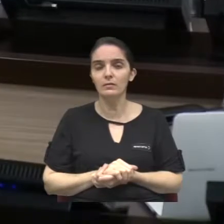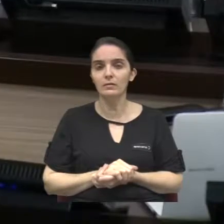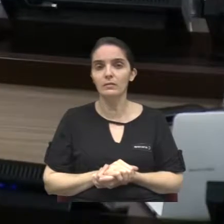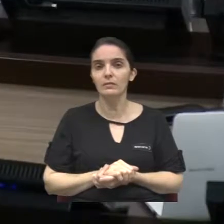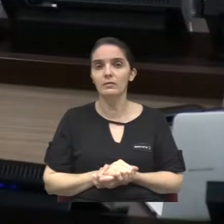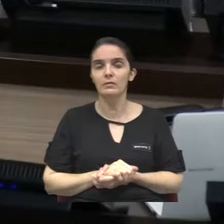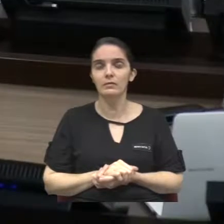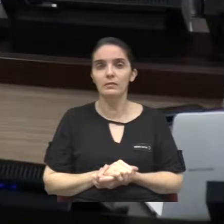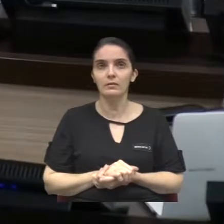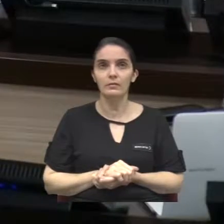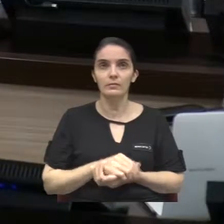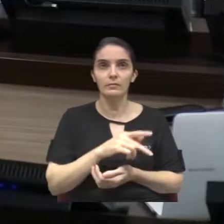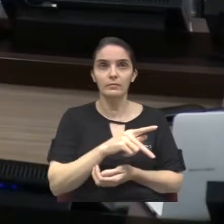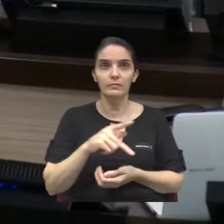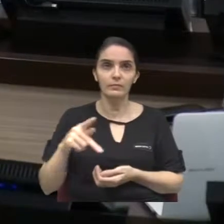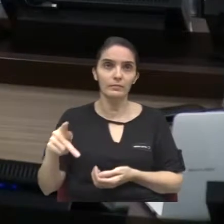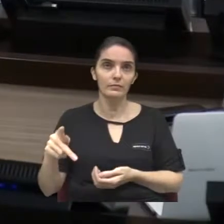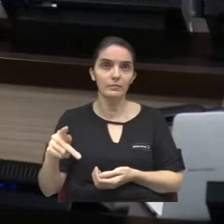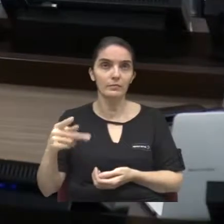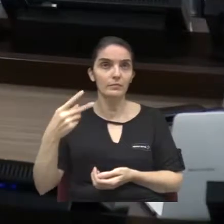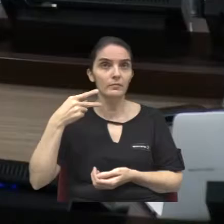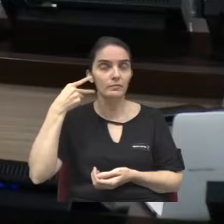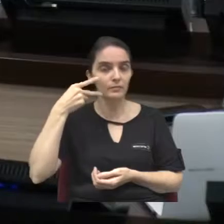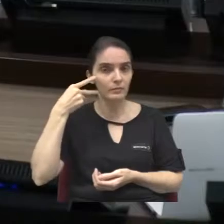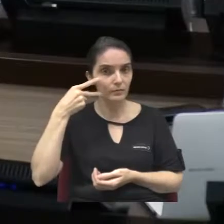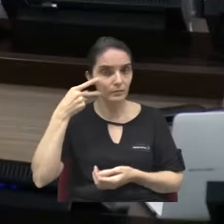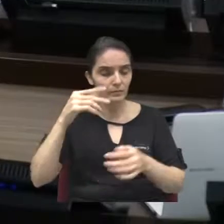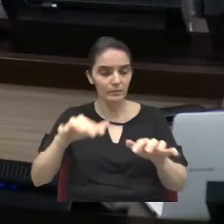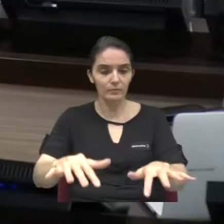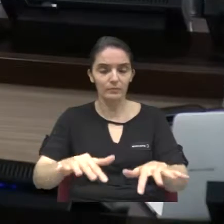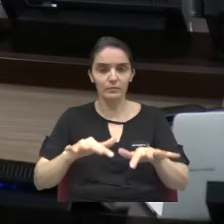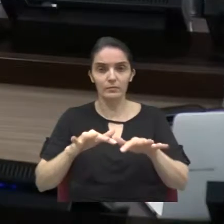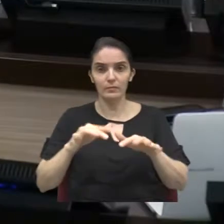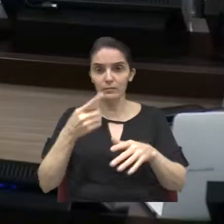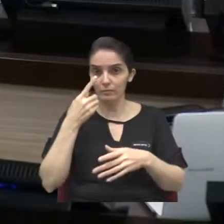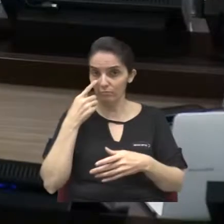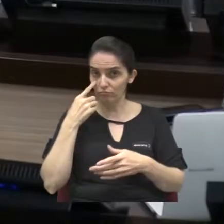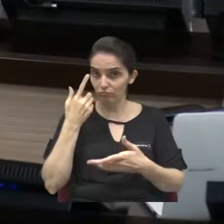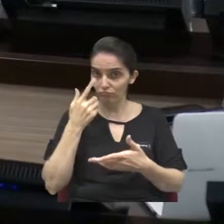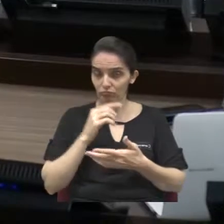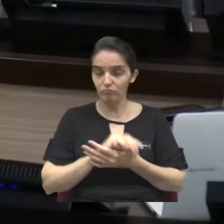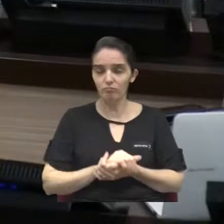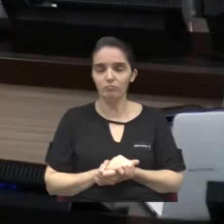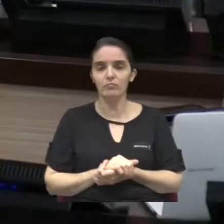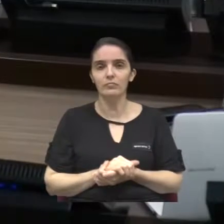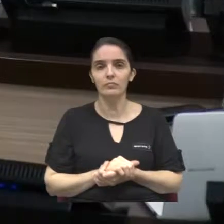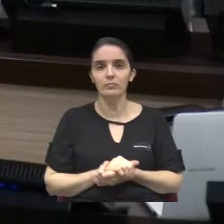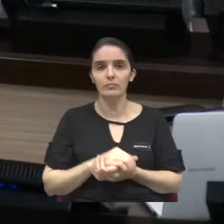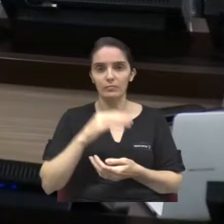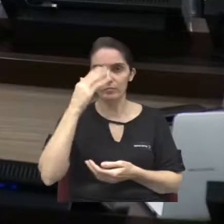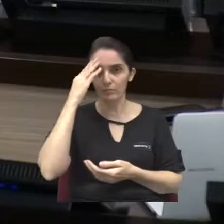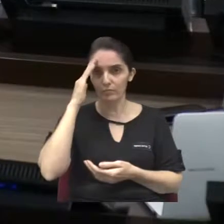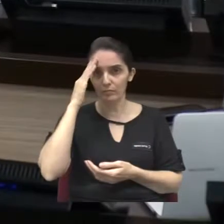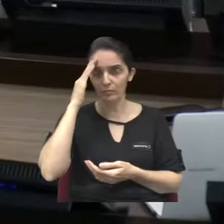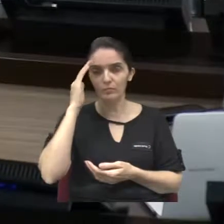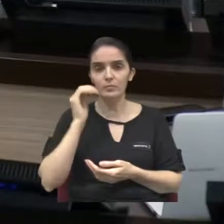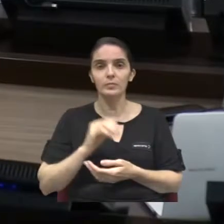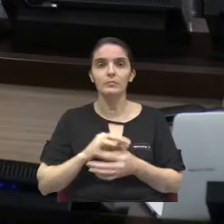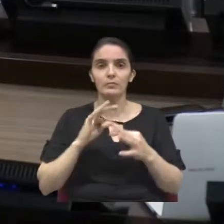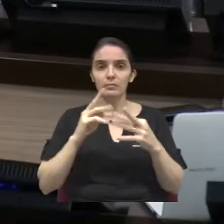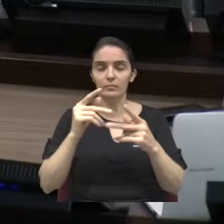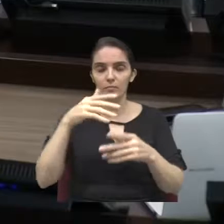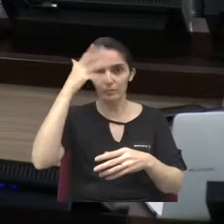Excelentíssimo presidente, nobres pares, público que nos acompanha. Entendo até as atribuições da vereadora